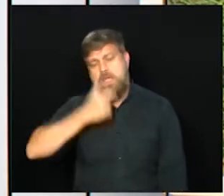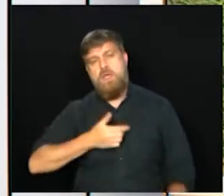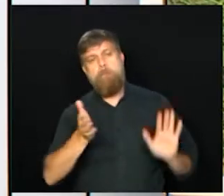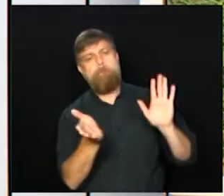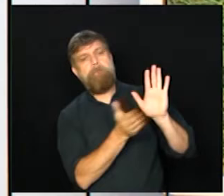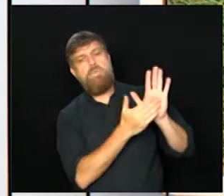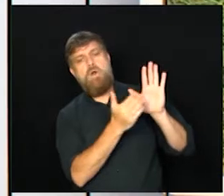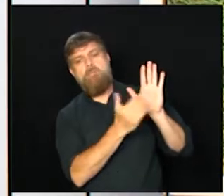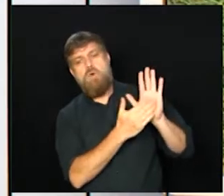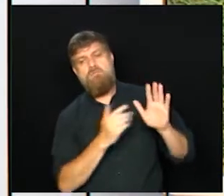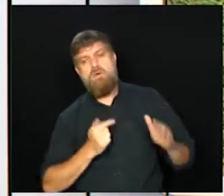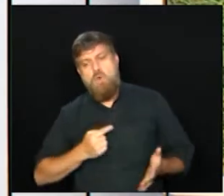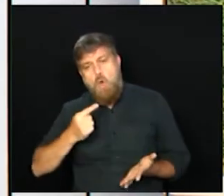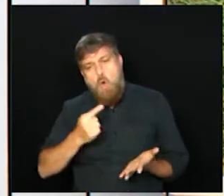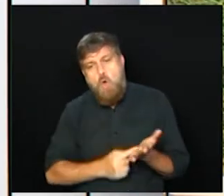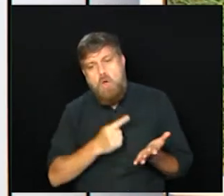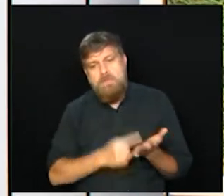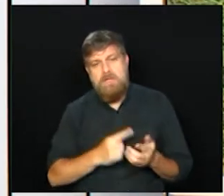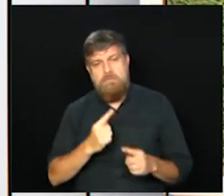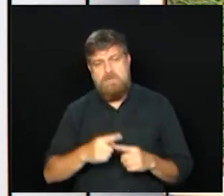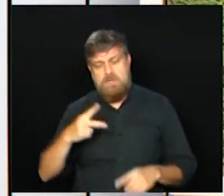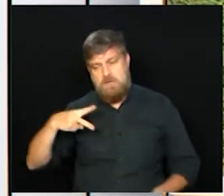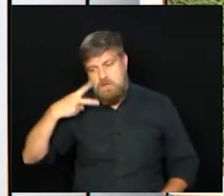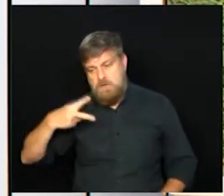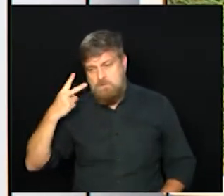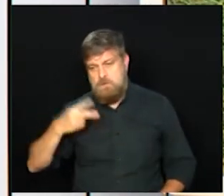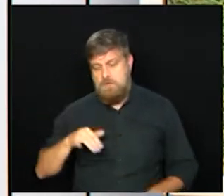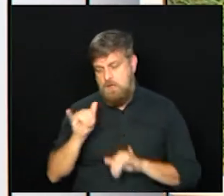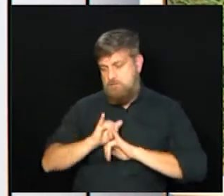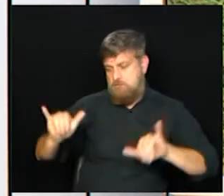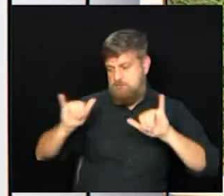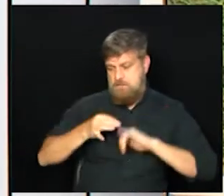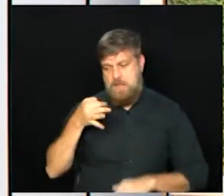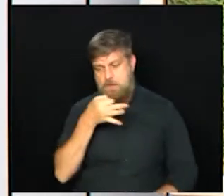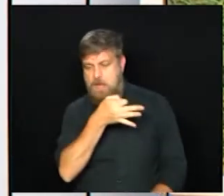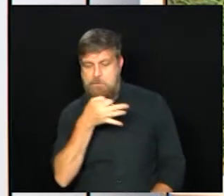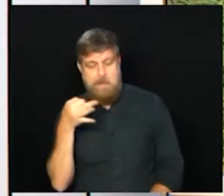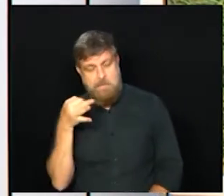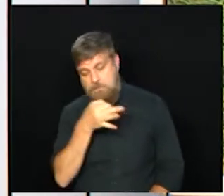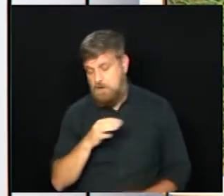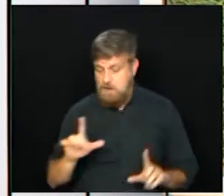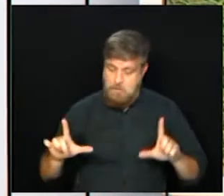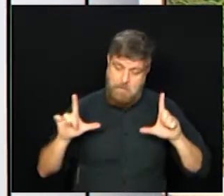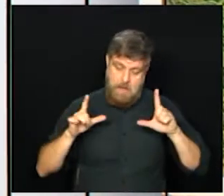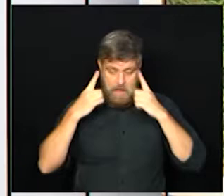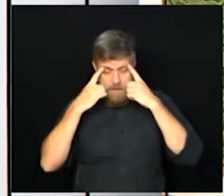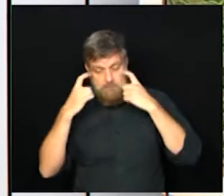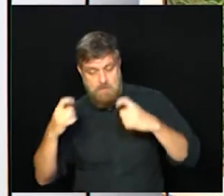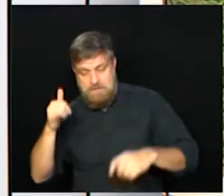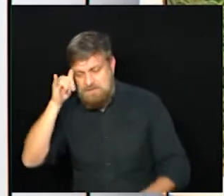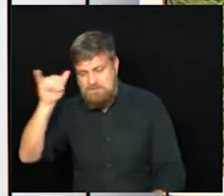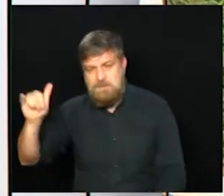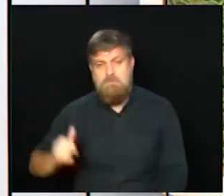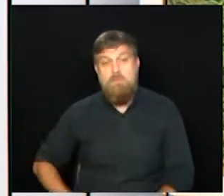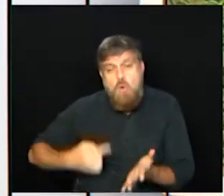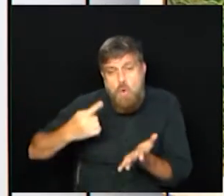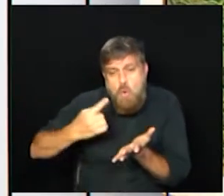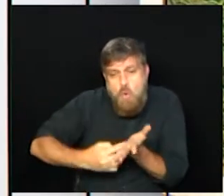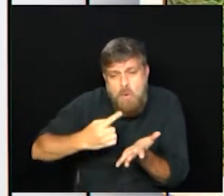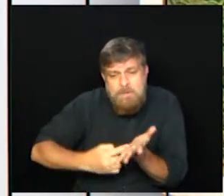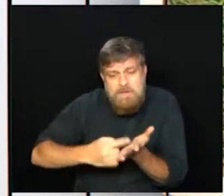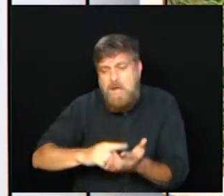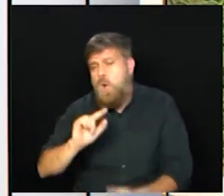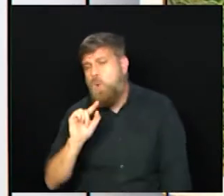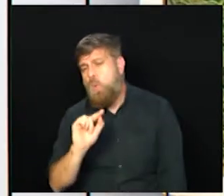vamos pactuar, porque muitos vereadores aqui falam, né, falam do combate à violência. Falei, então vamos